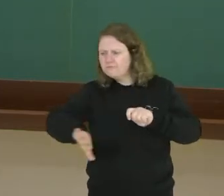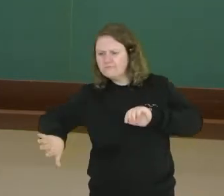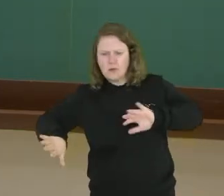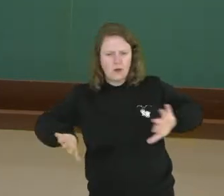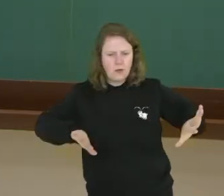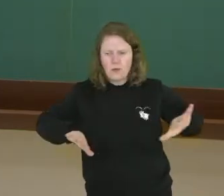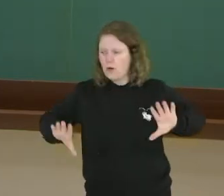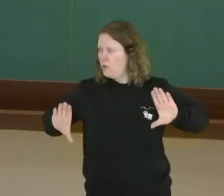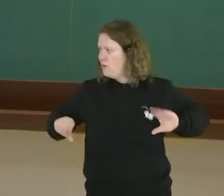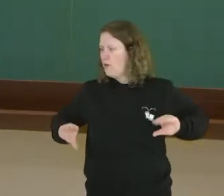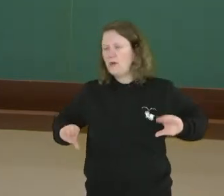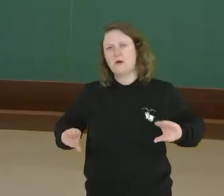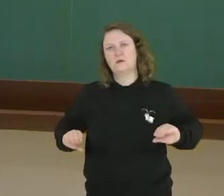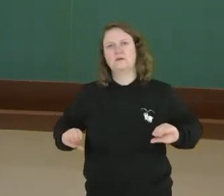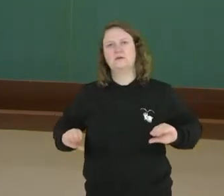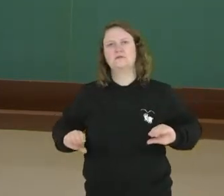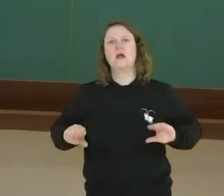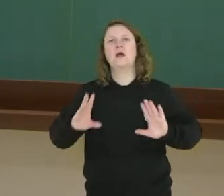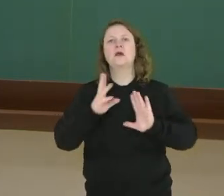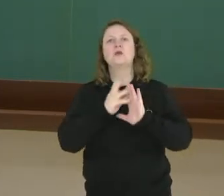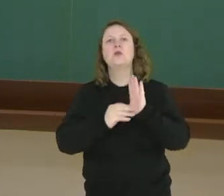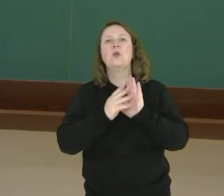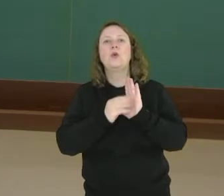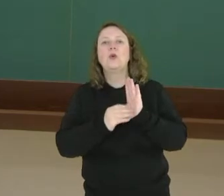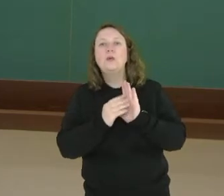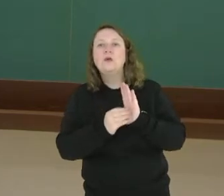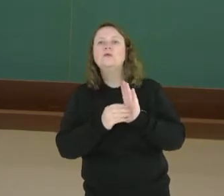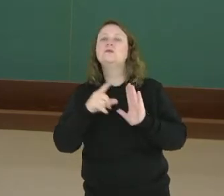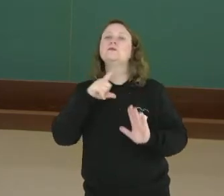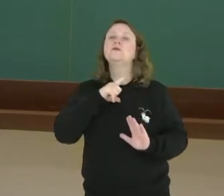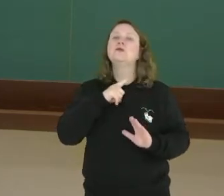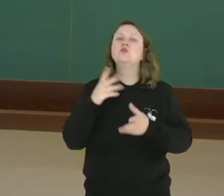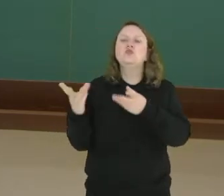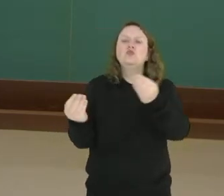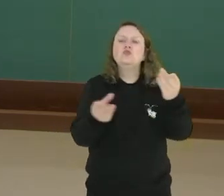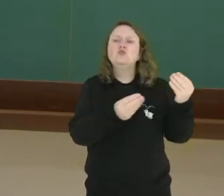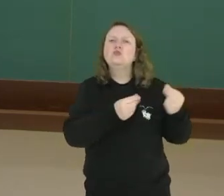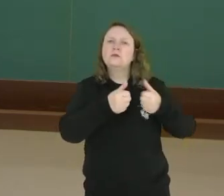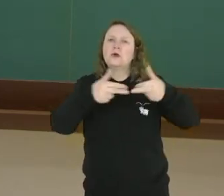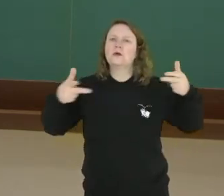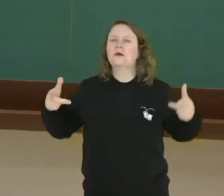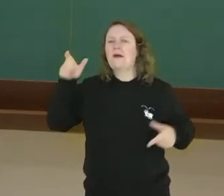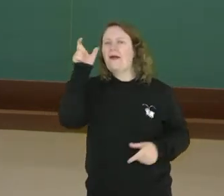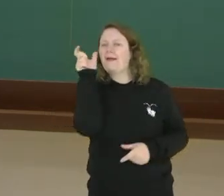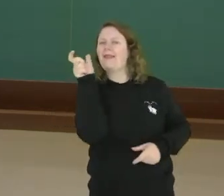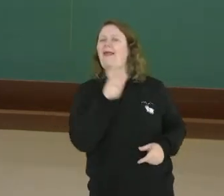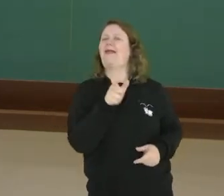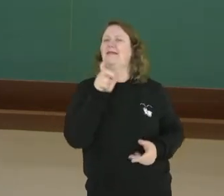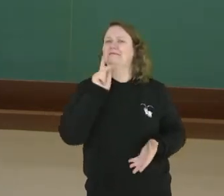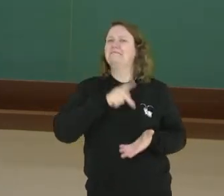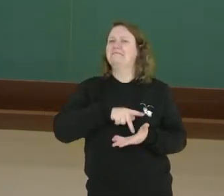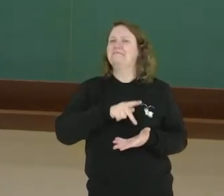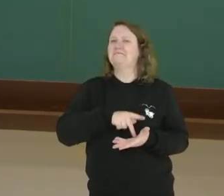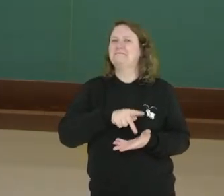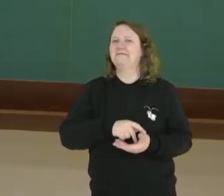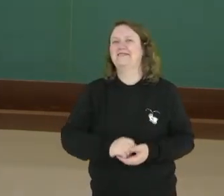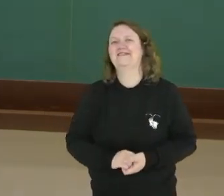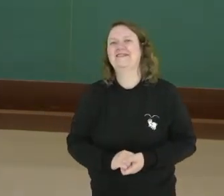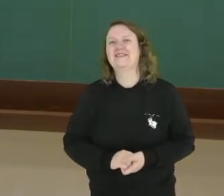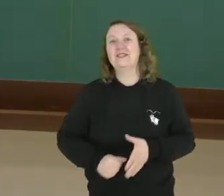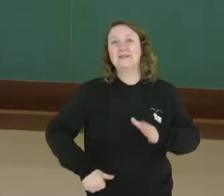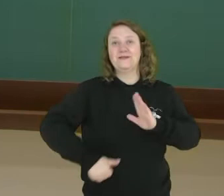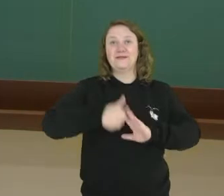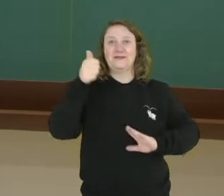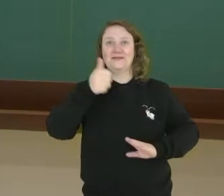problema. Anote aí, porque vai ter muita coisa interessante para você. Então, vamos conferir os nossos objetivos. Bom,